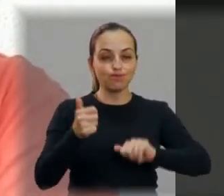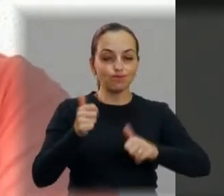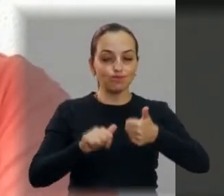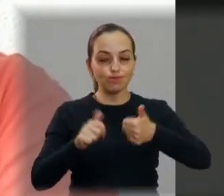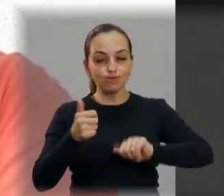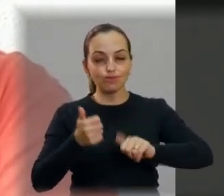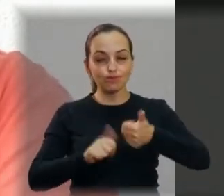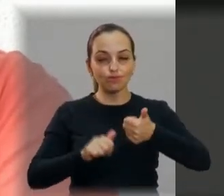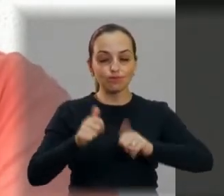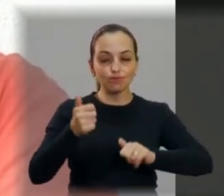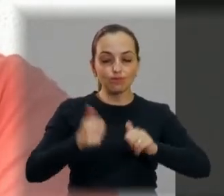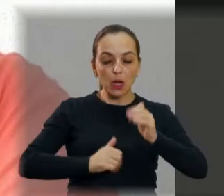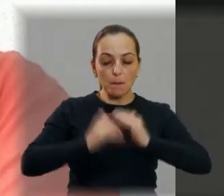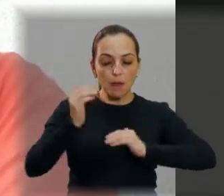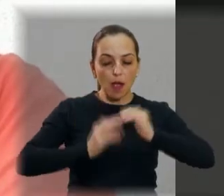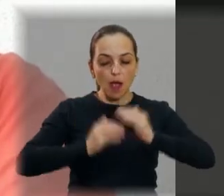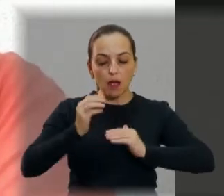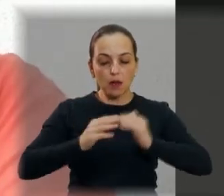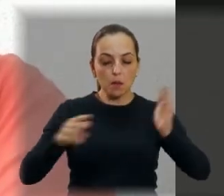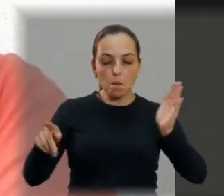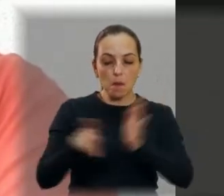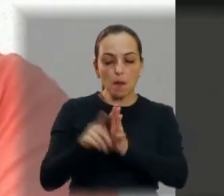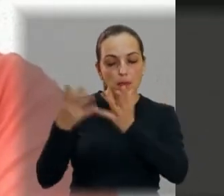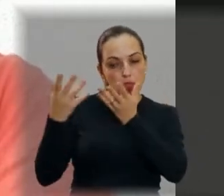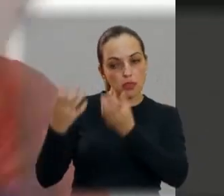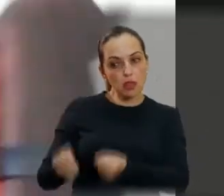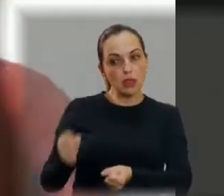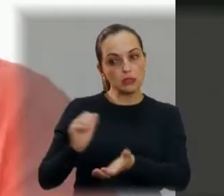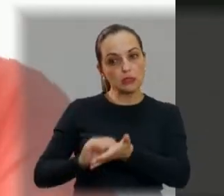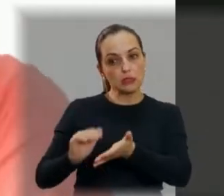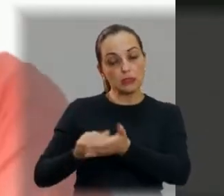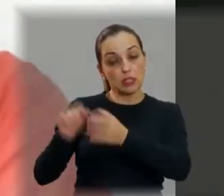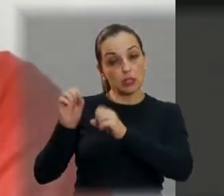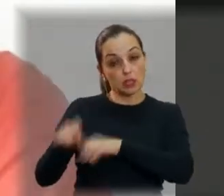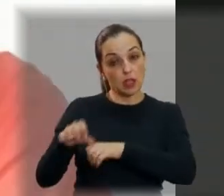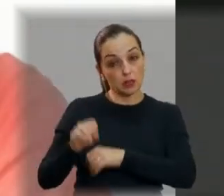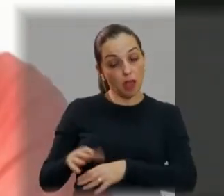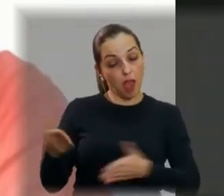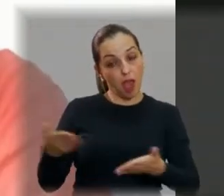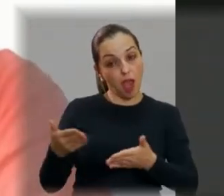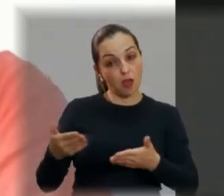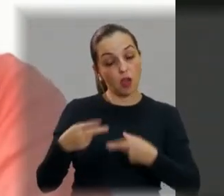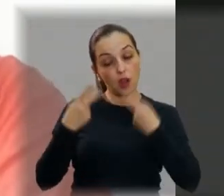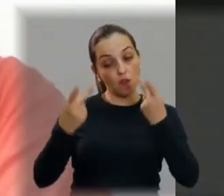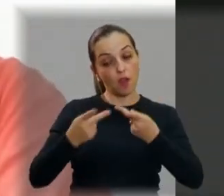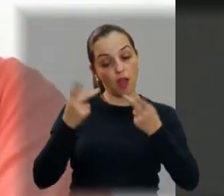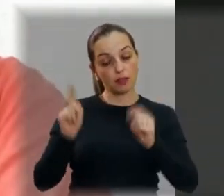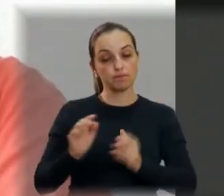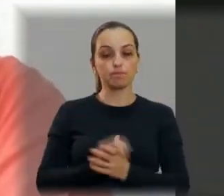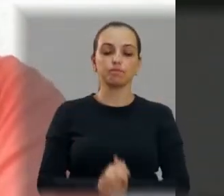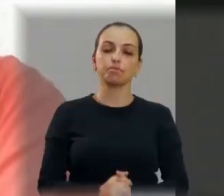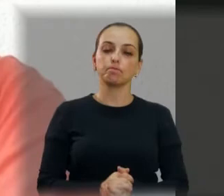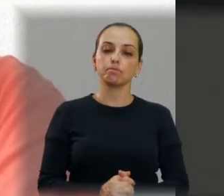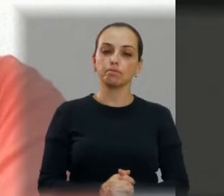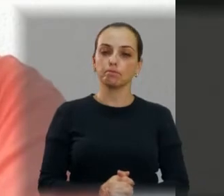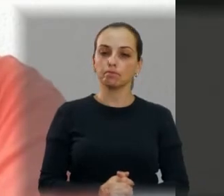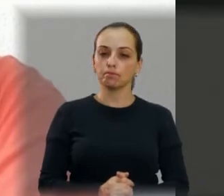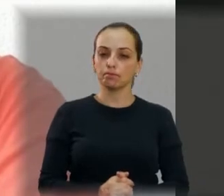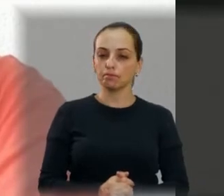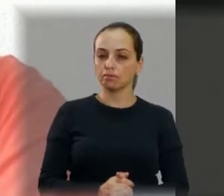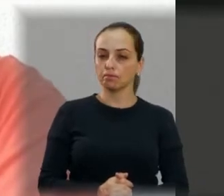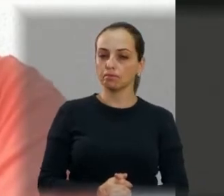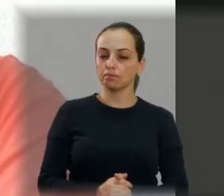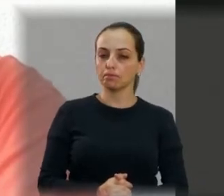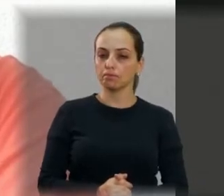algumas práticas que foram adotadas pela Secretaria da Educação, que eu gostaria de frisar. Naquele momento, logo no